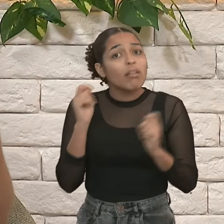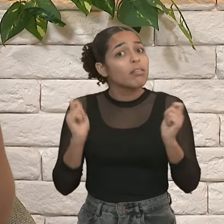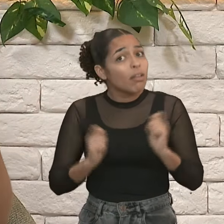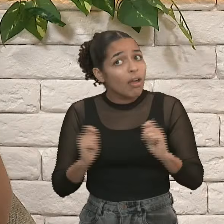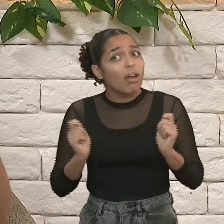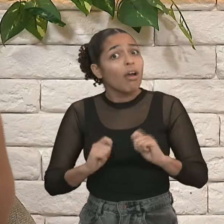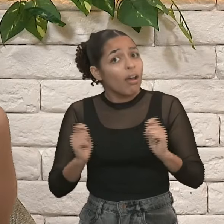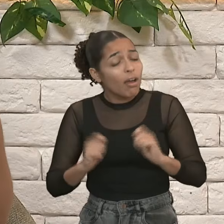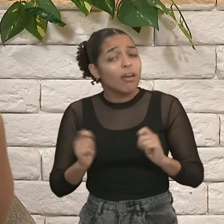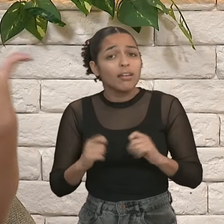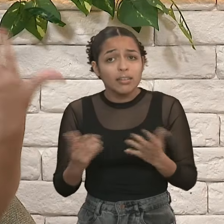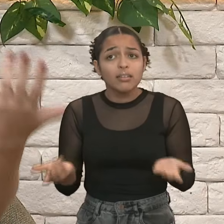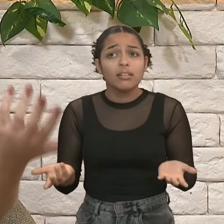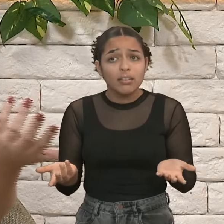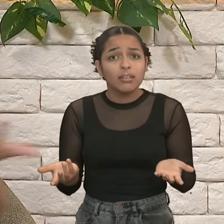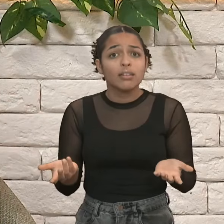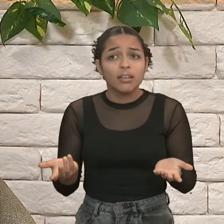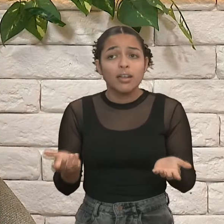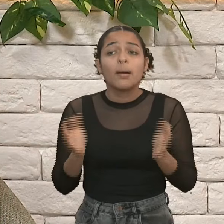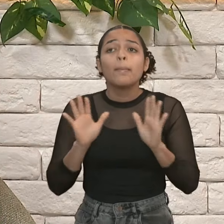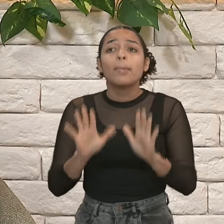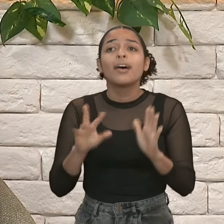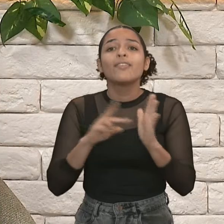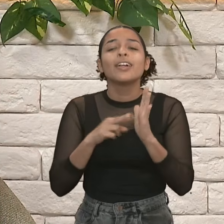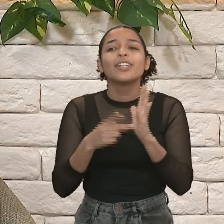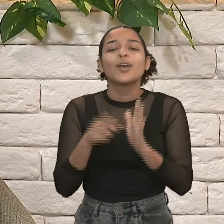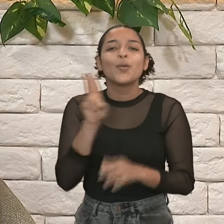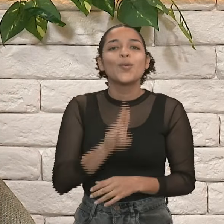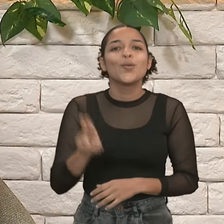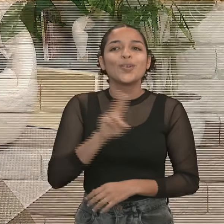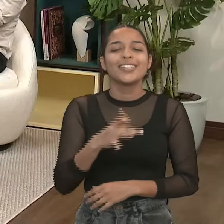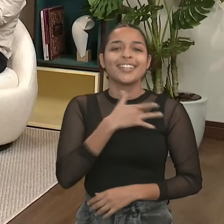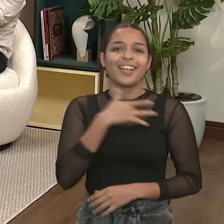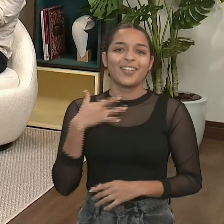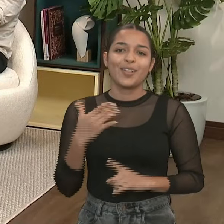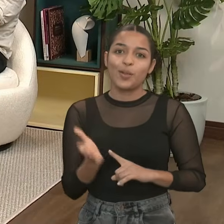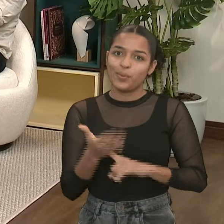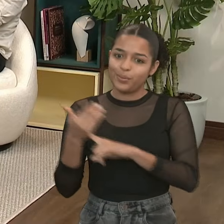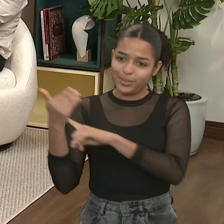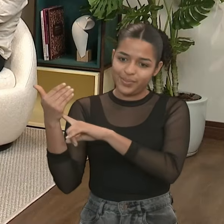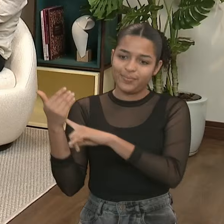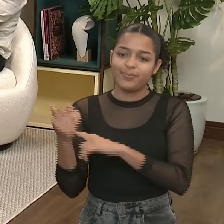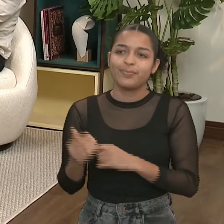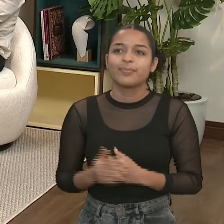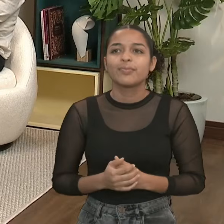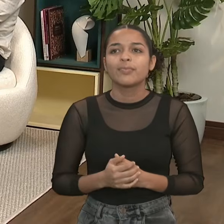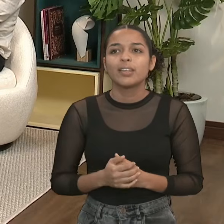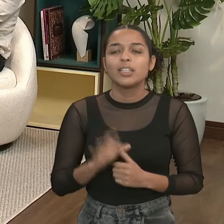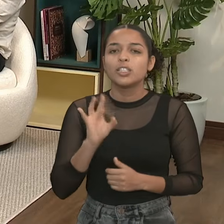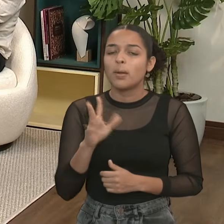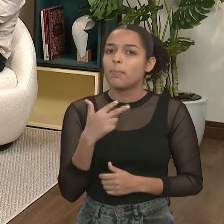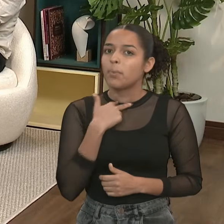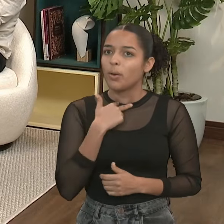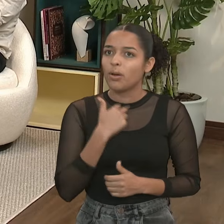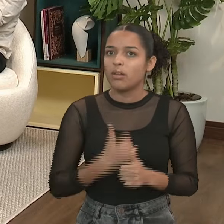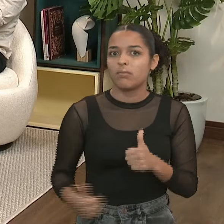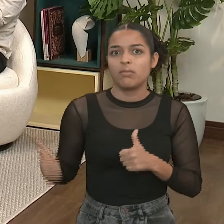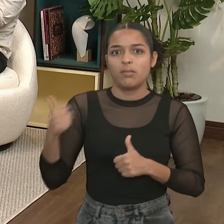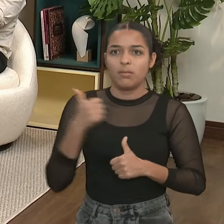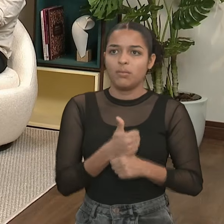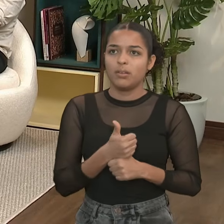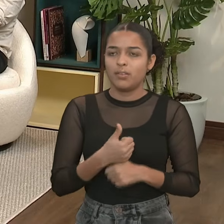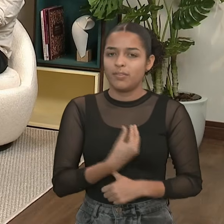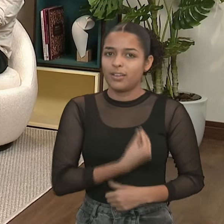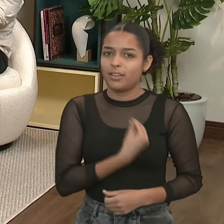parte do que a gente chama de um uso saudável dessas mídias. A gente só não pode substituir a vida real pela vida digital, né? Quando